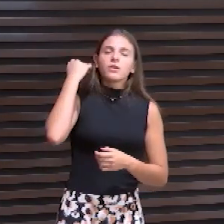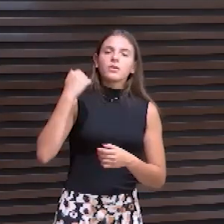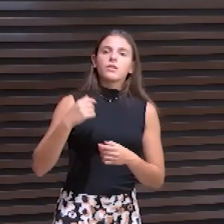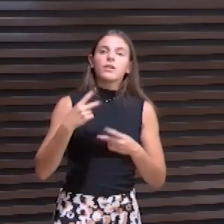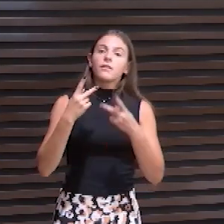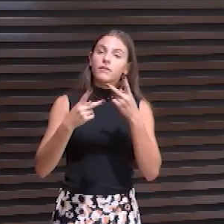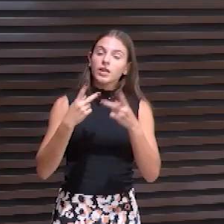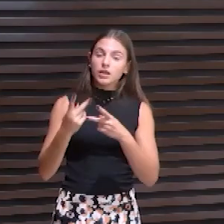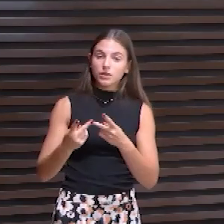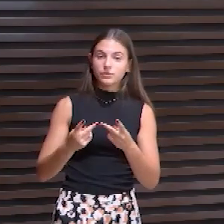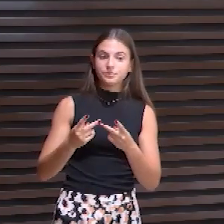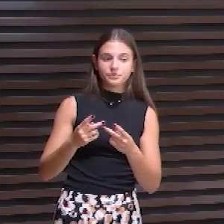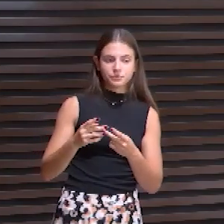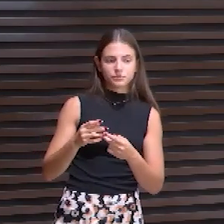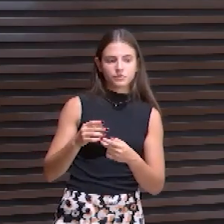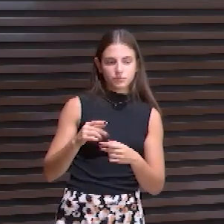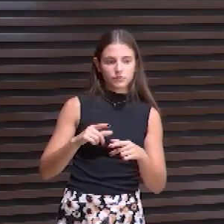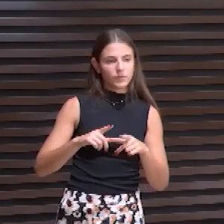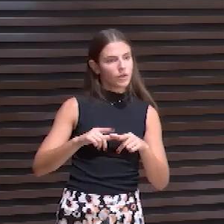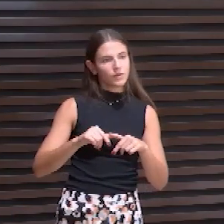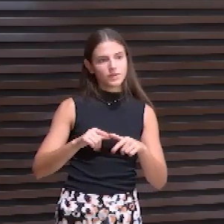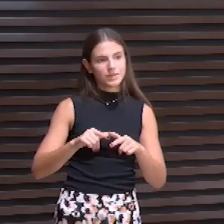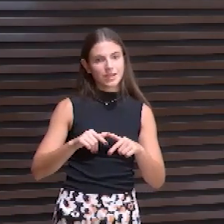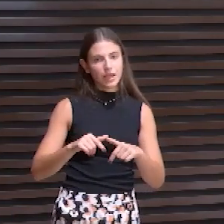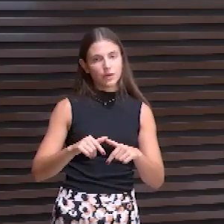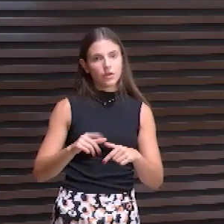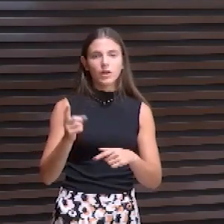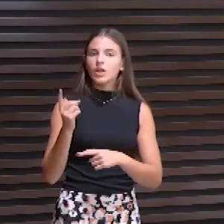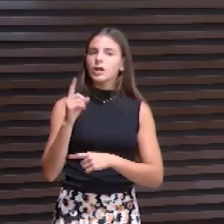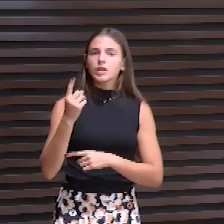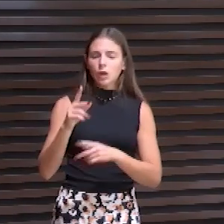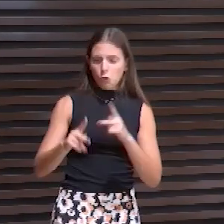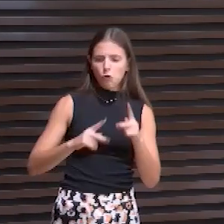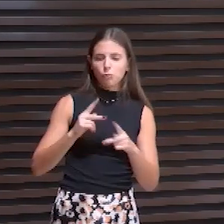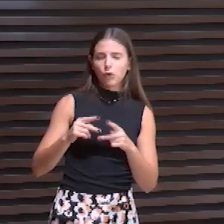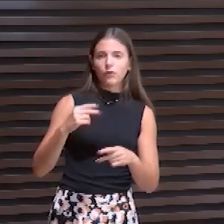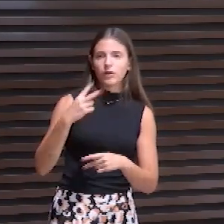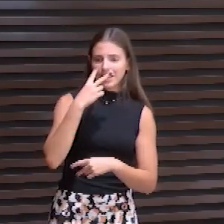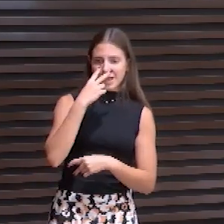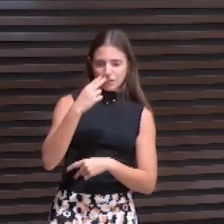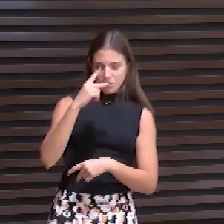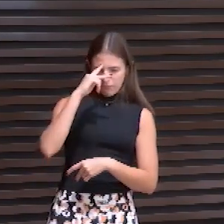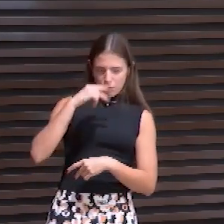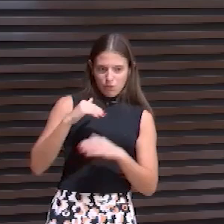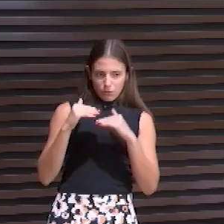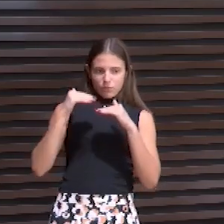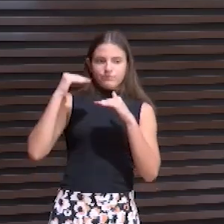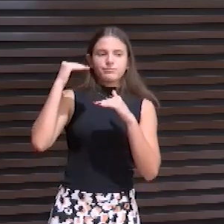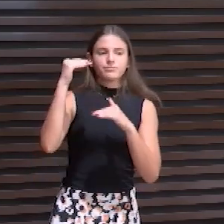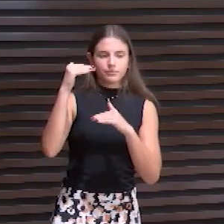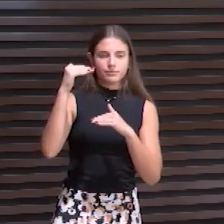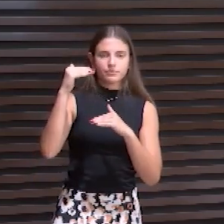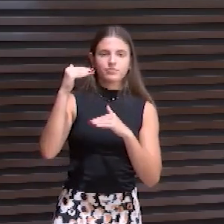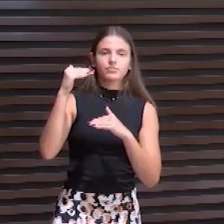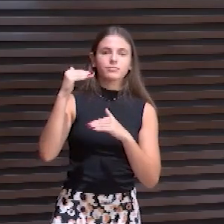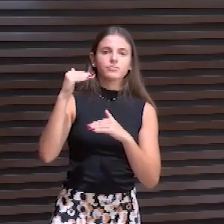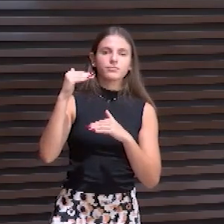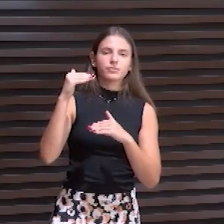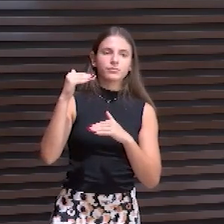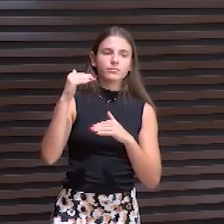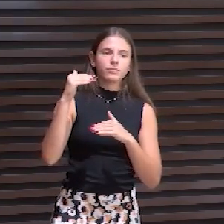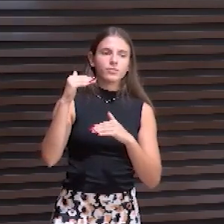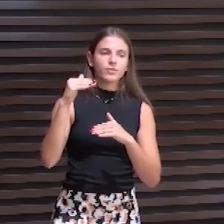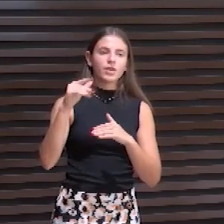foi povo terreno meu, que se achava superior porque eram exclusivistas.